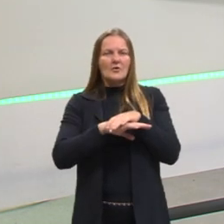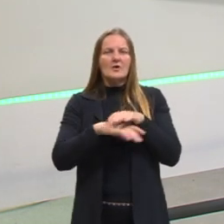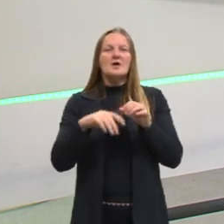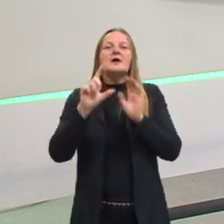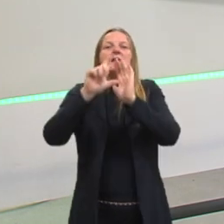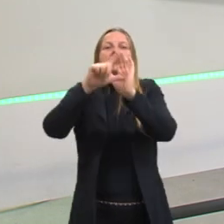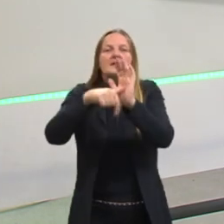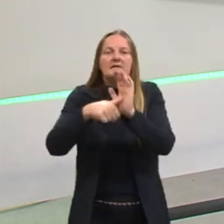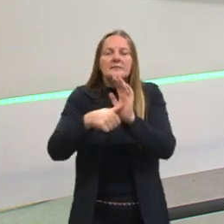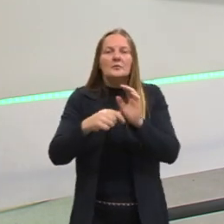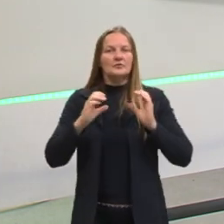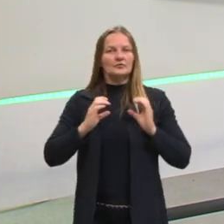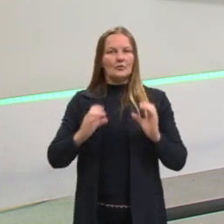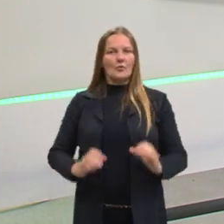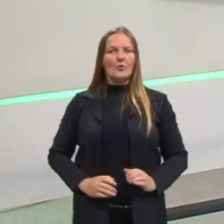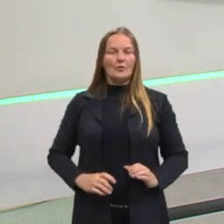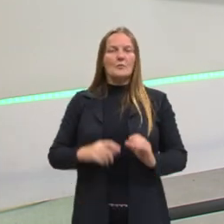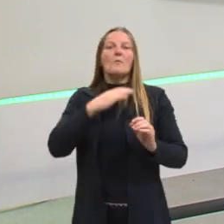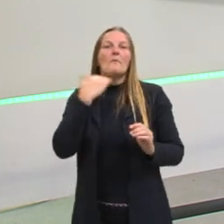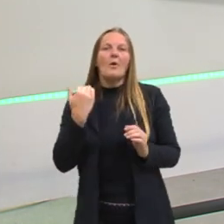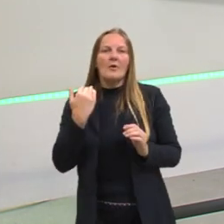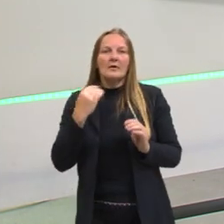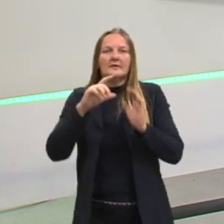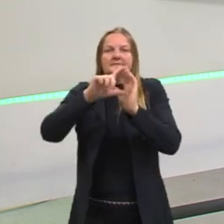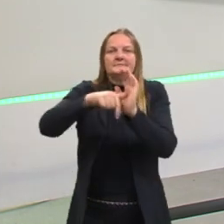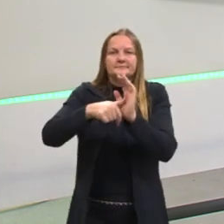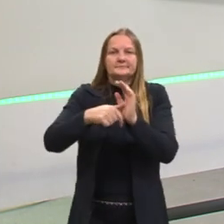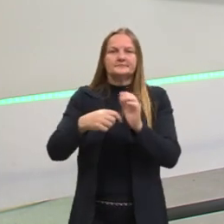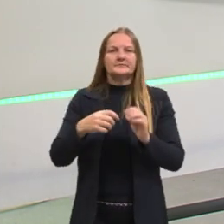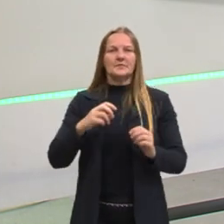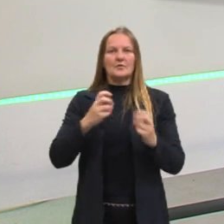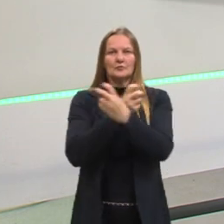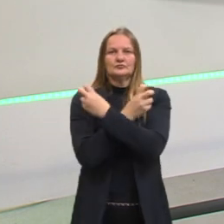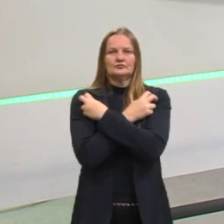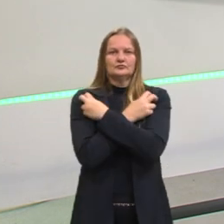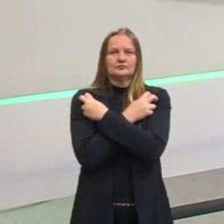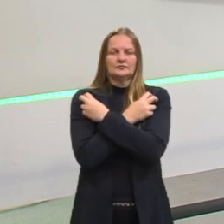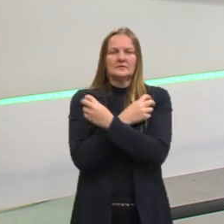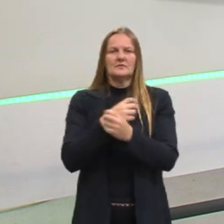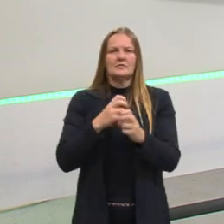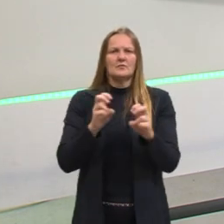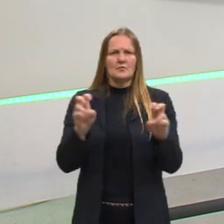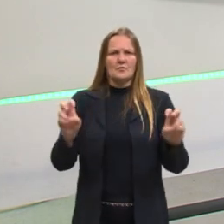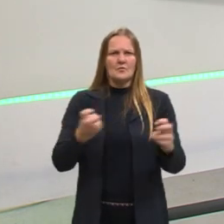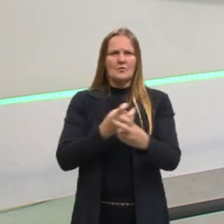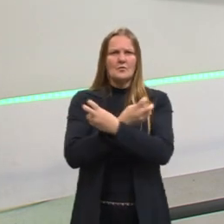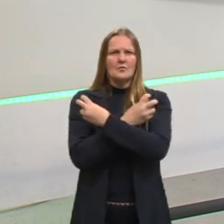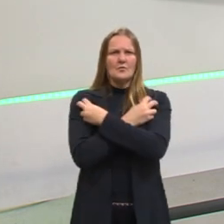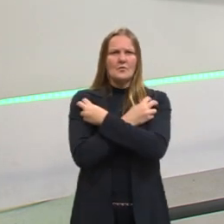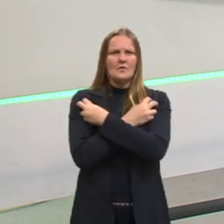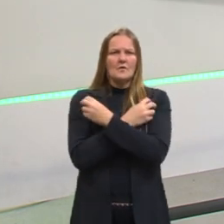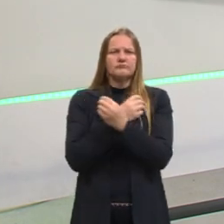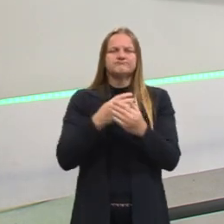no seu corpo na pós morte ou seja o faraó no ato da morte é ele é mumificado